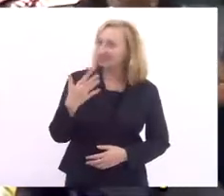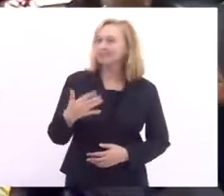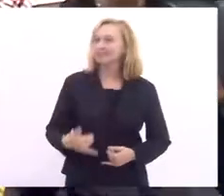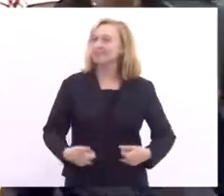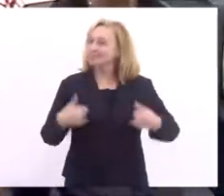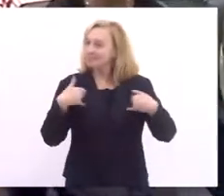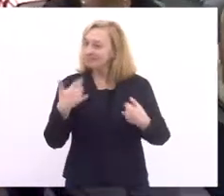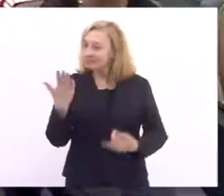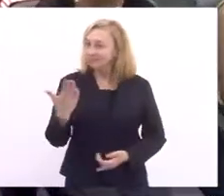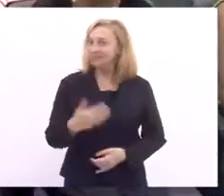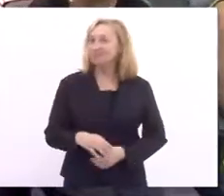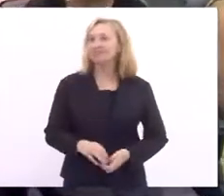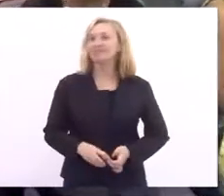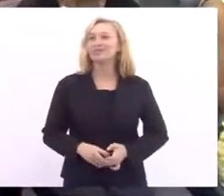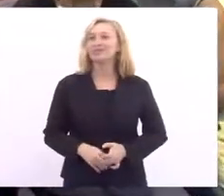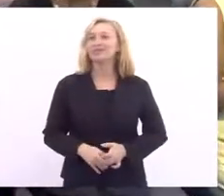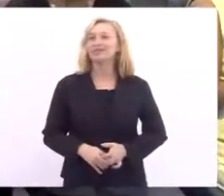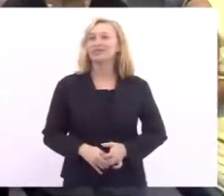honra